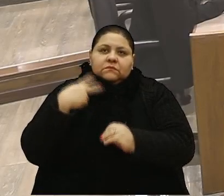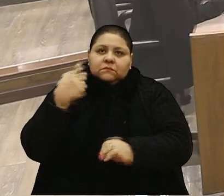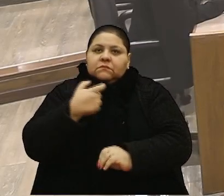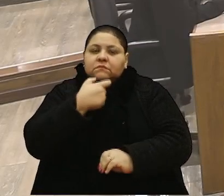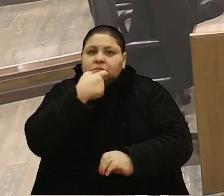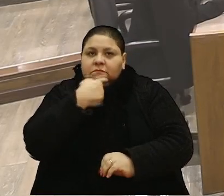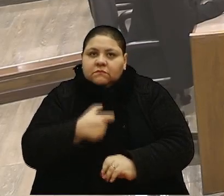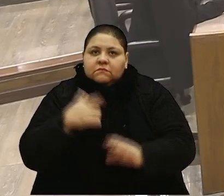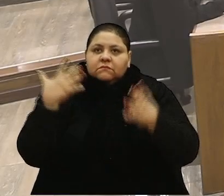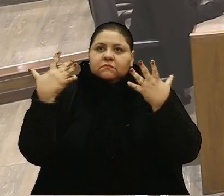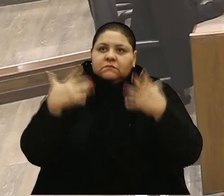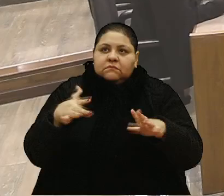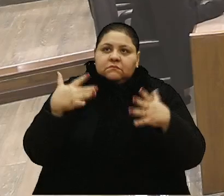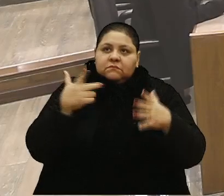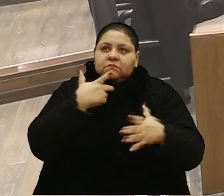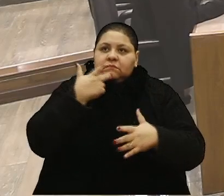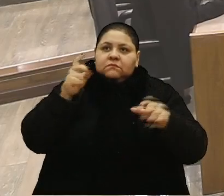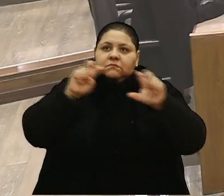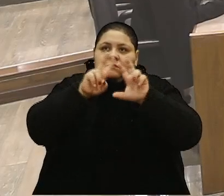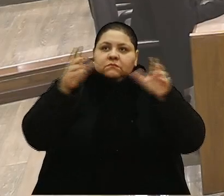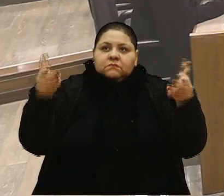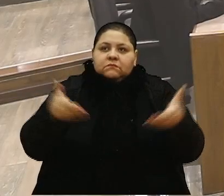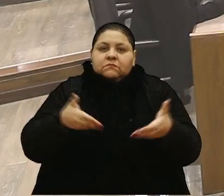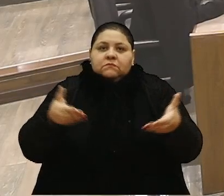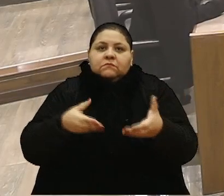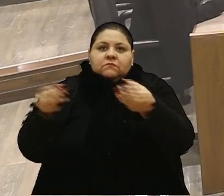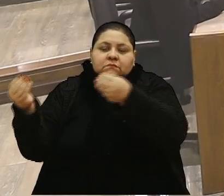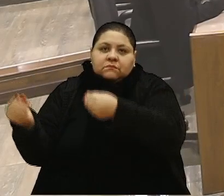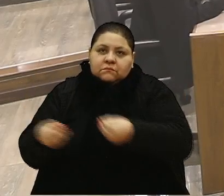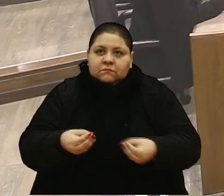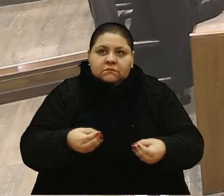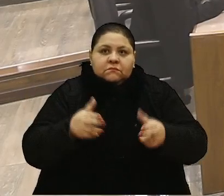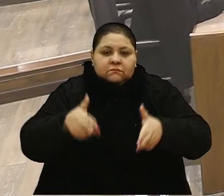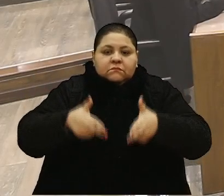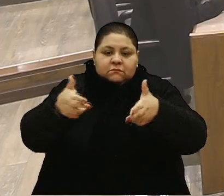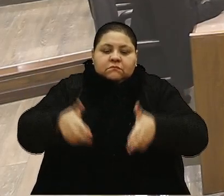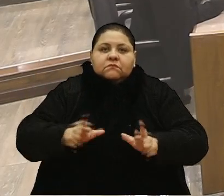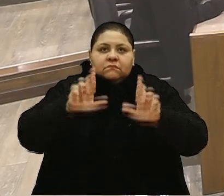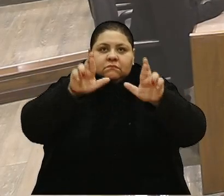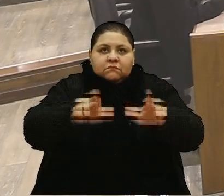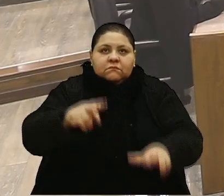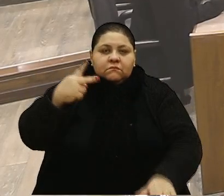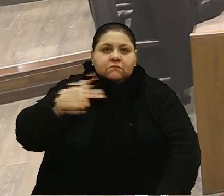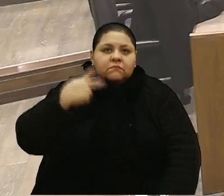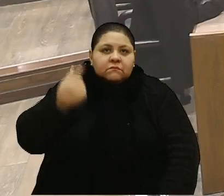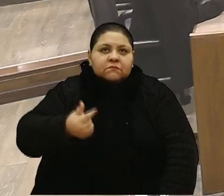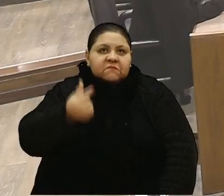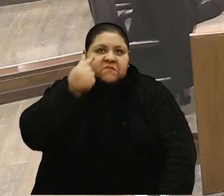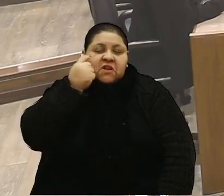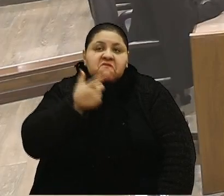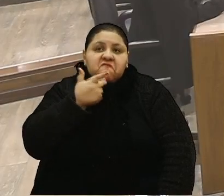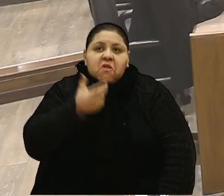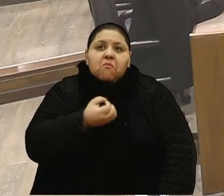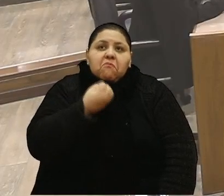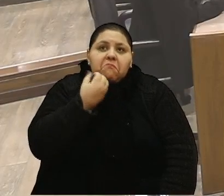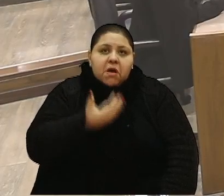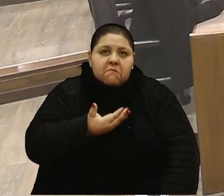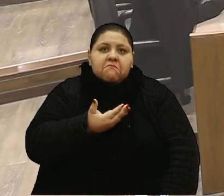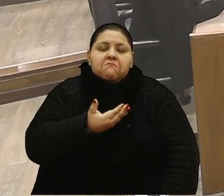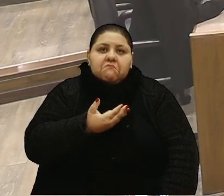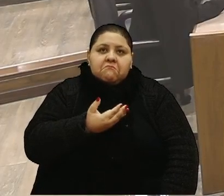por ter trazido a pauta também, né? Visto que hoje recebemos, então, o nosso trem regional. O vereador Frisso falou muito bem também. Né?